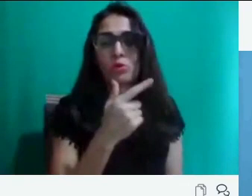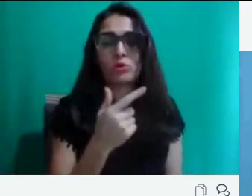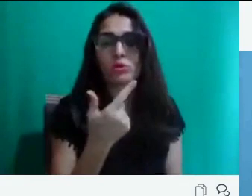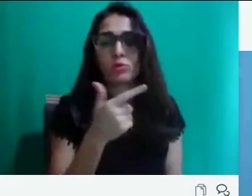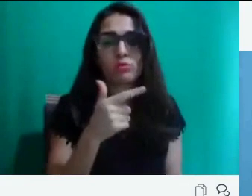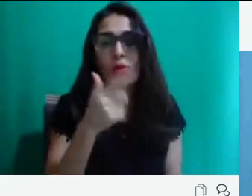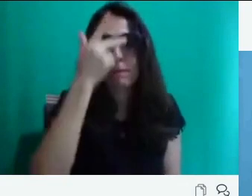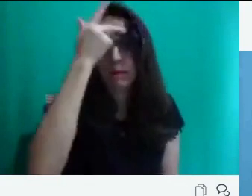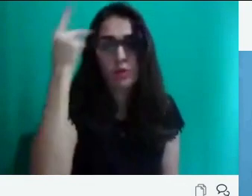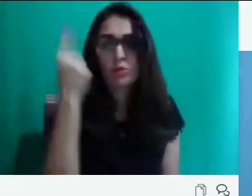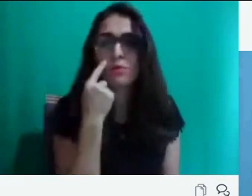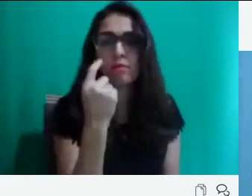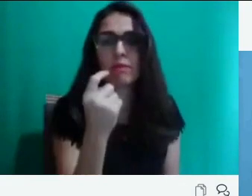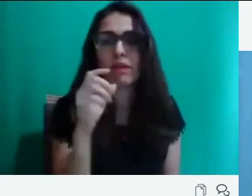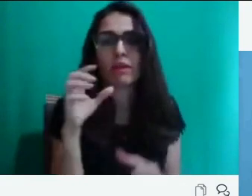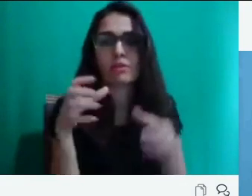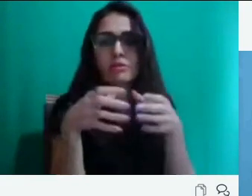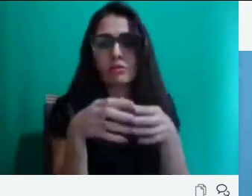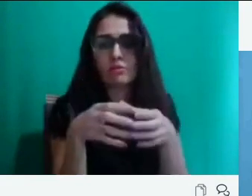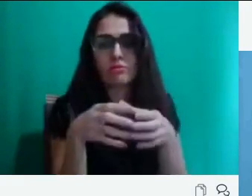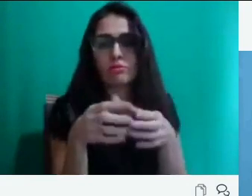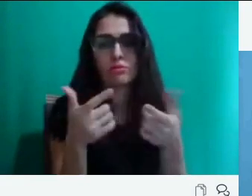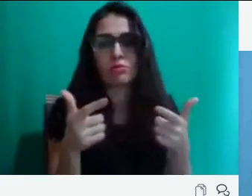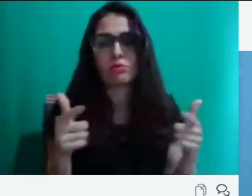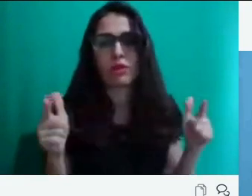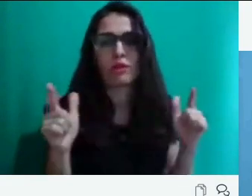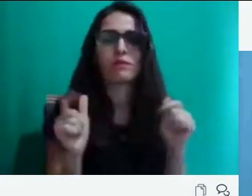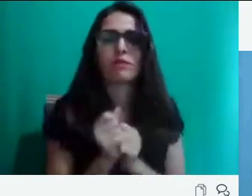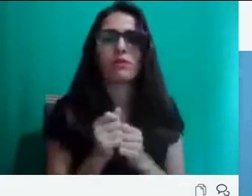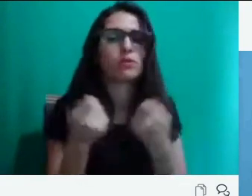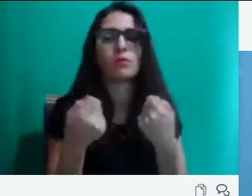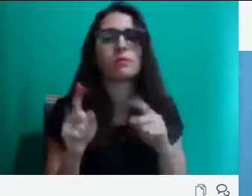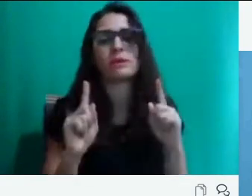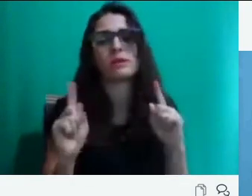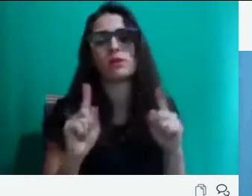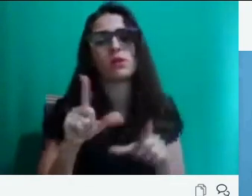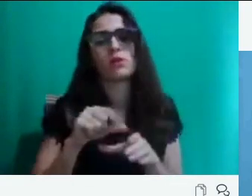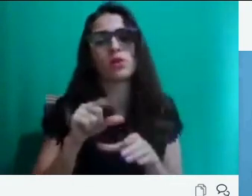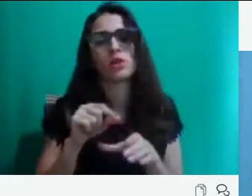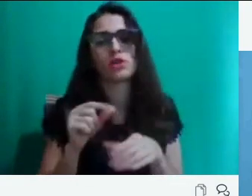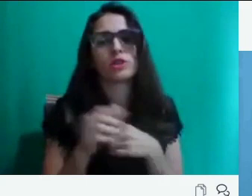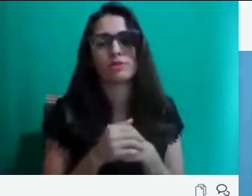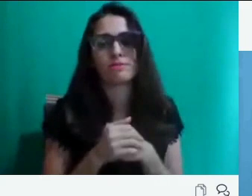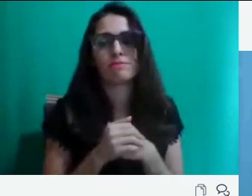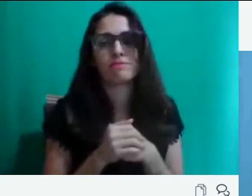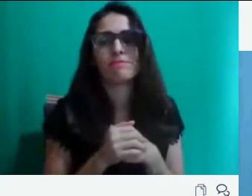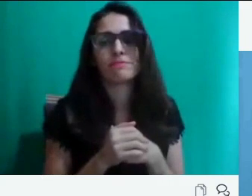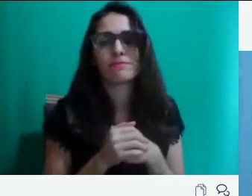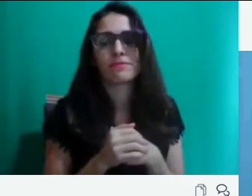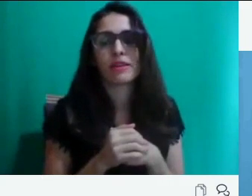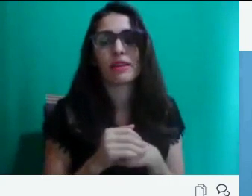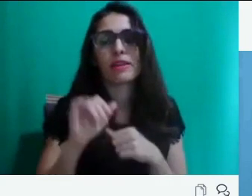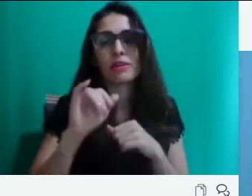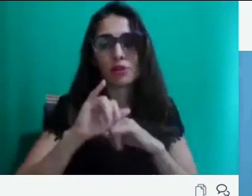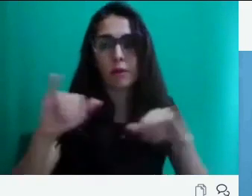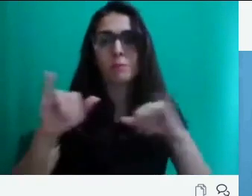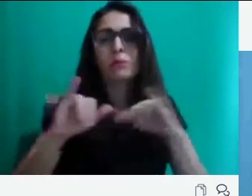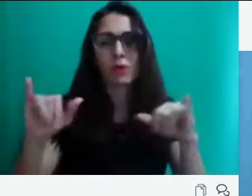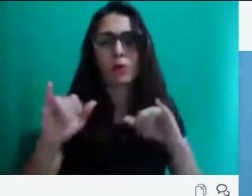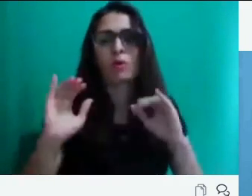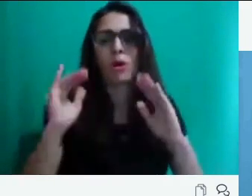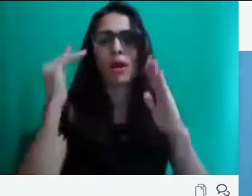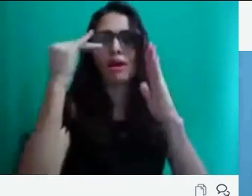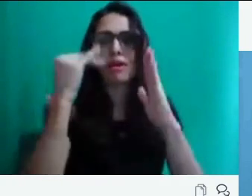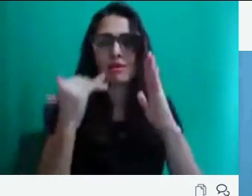de inscritos igual ou maior que o número de vagas, não houve a necessidade do sorteio, né? Isso, conforme publicado nas